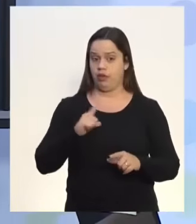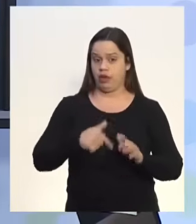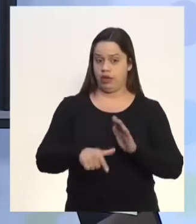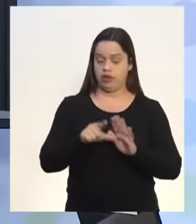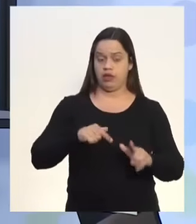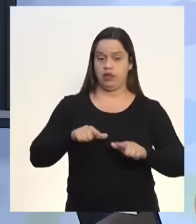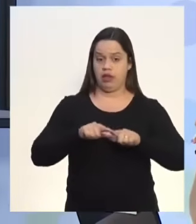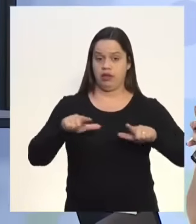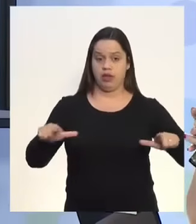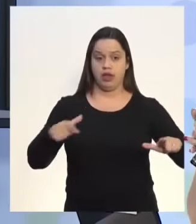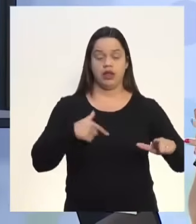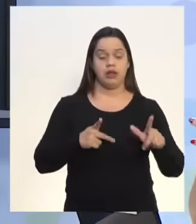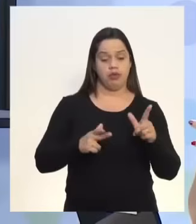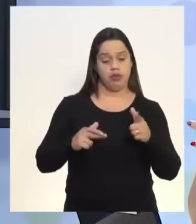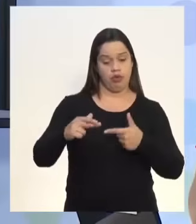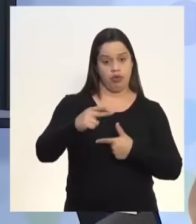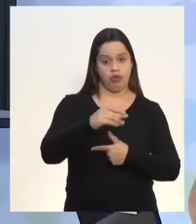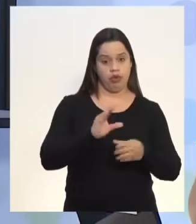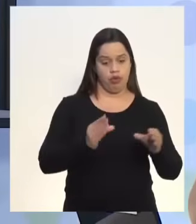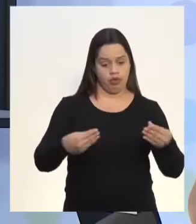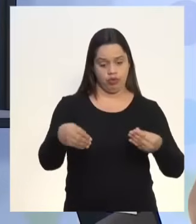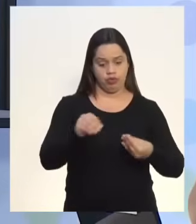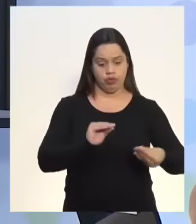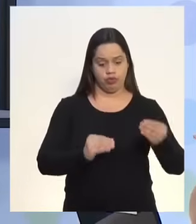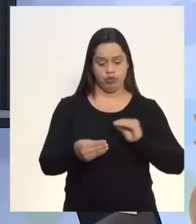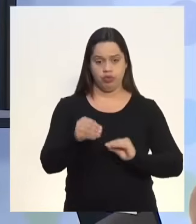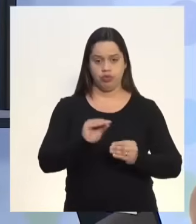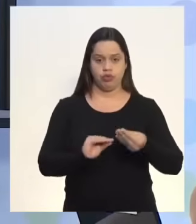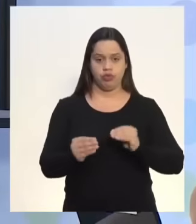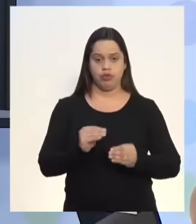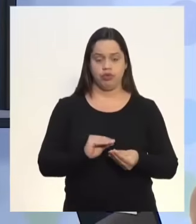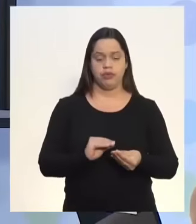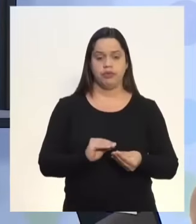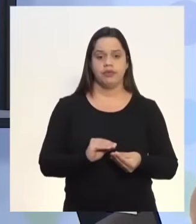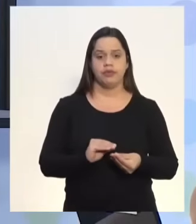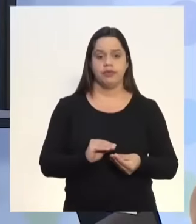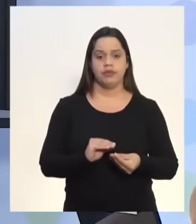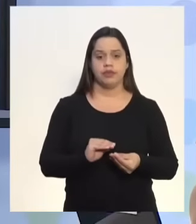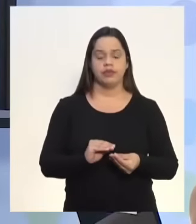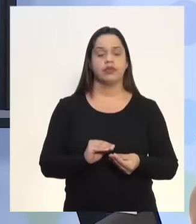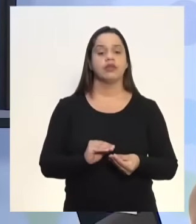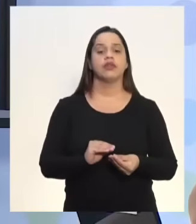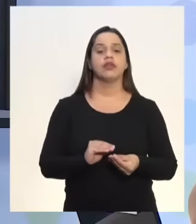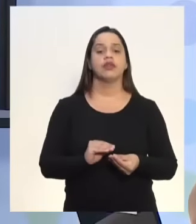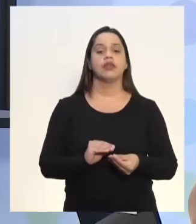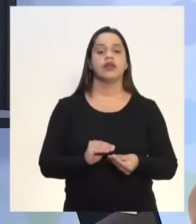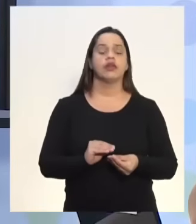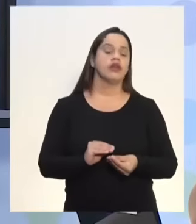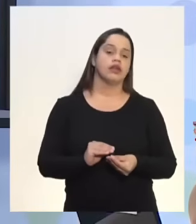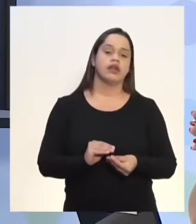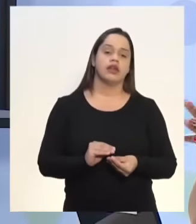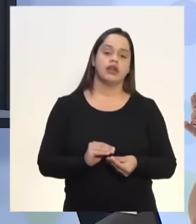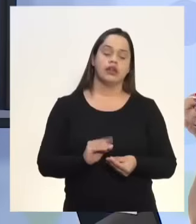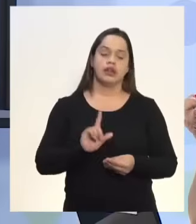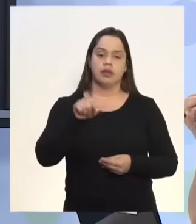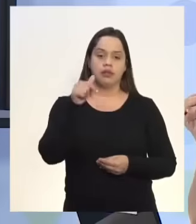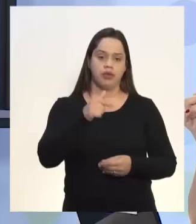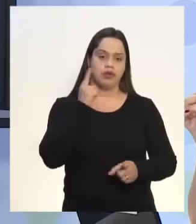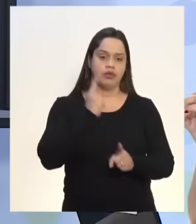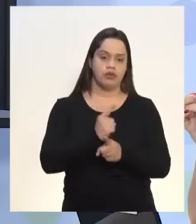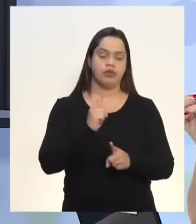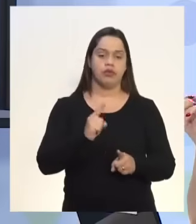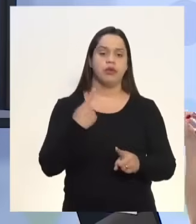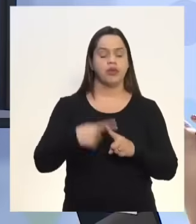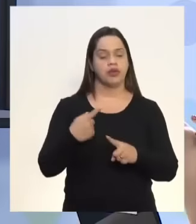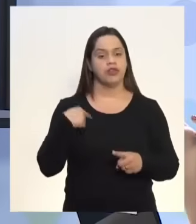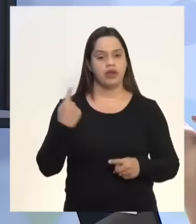você pode recortar e você faz essa montagem, digamos assim, Isso. desse objeto. E como a gente vai ter um